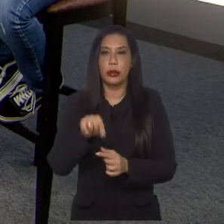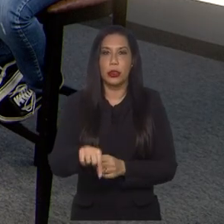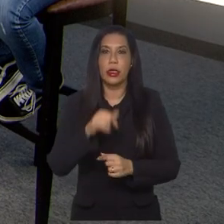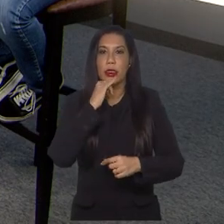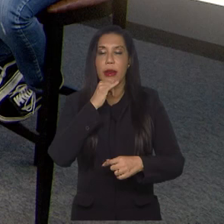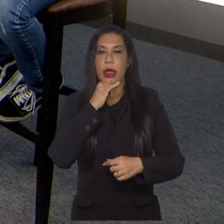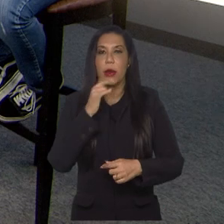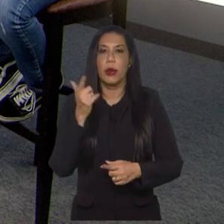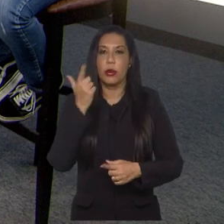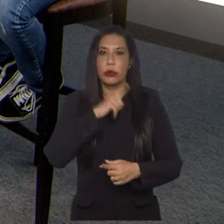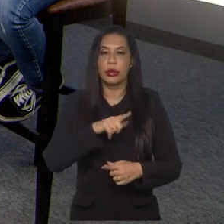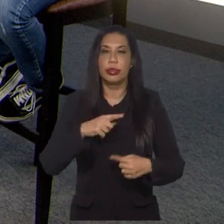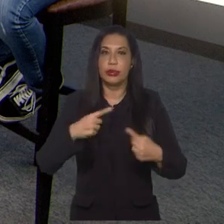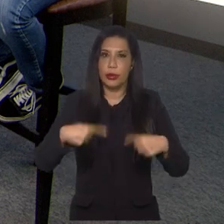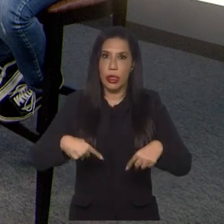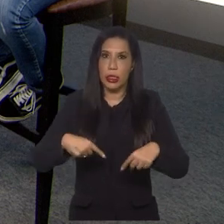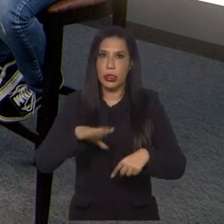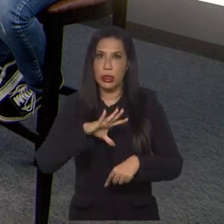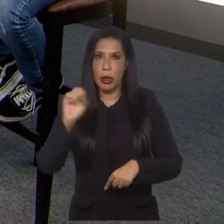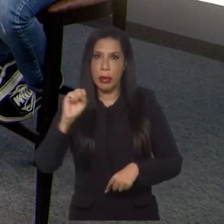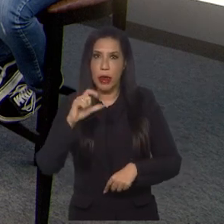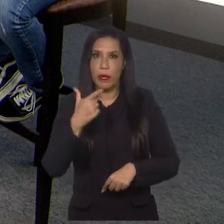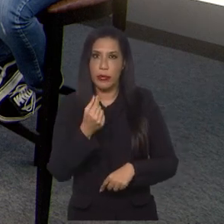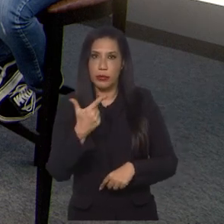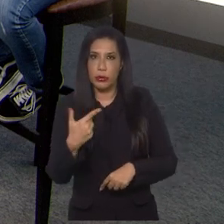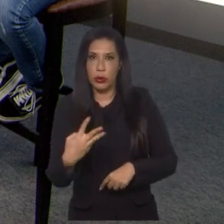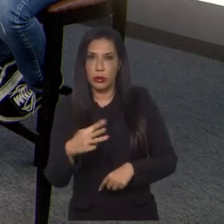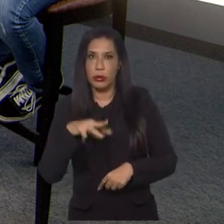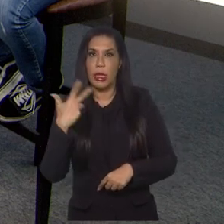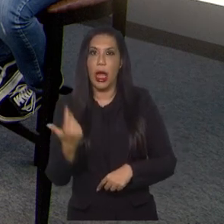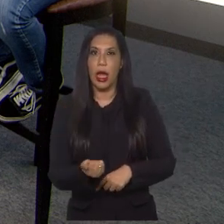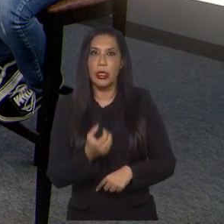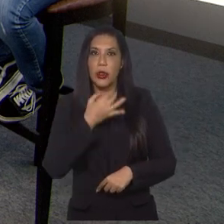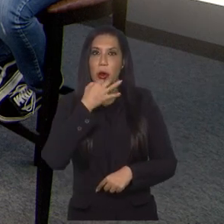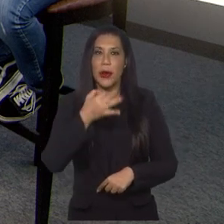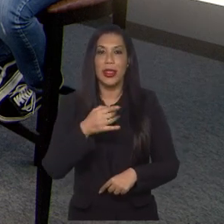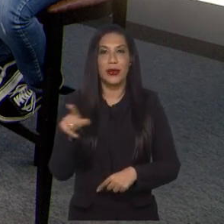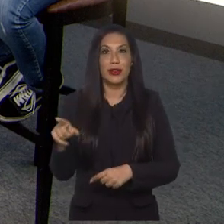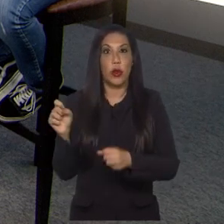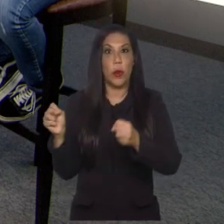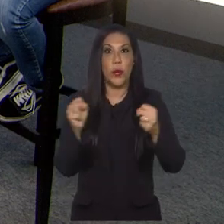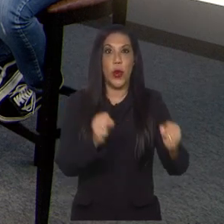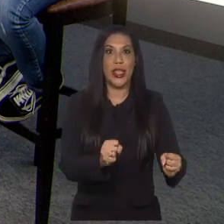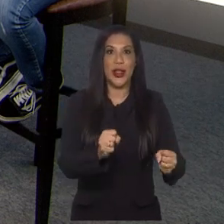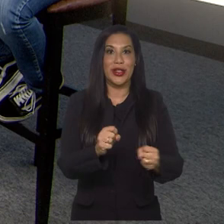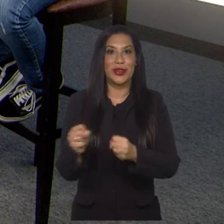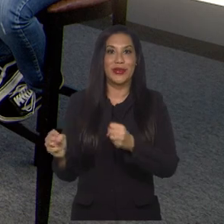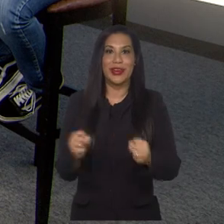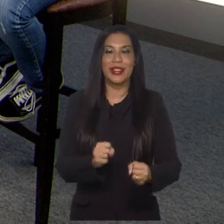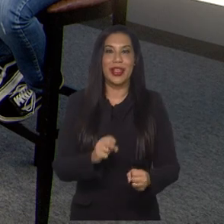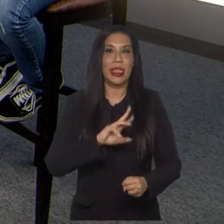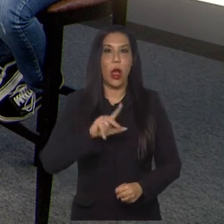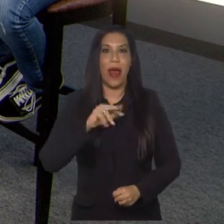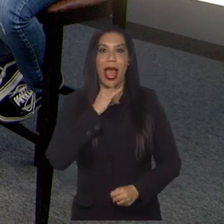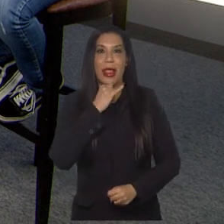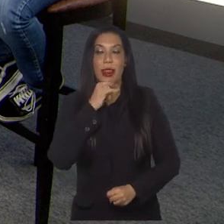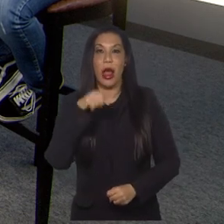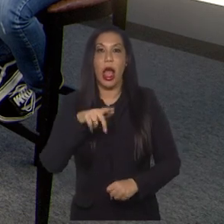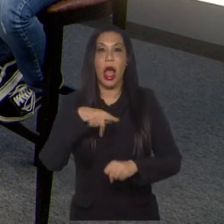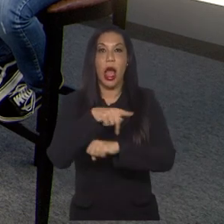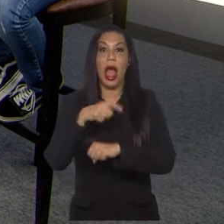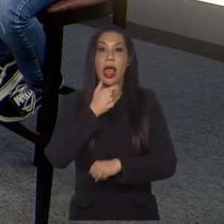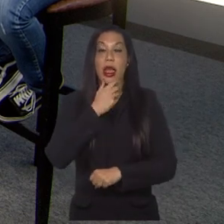finalista, uma potencial campeã 2023? Você começa o programa falando em poderosíssima. Né? Não é por acaso. A Inglaterra, para